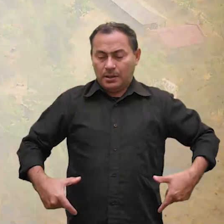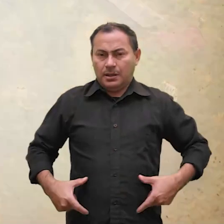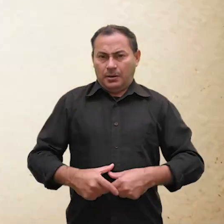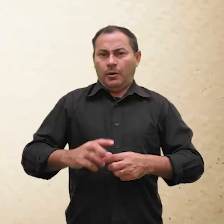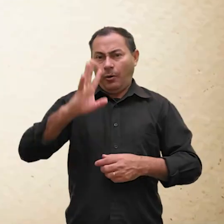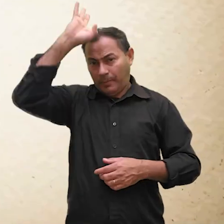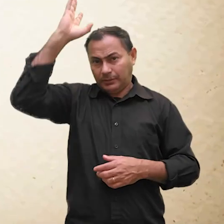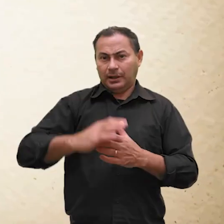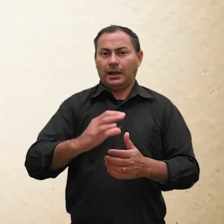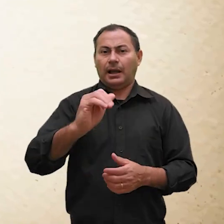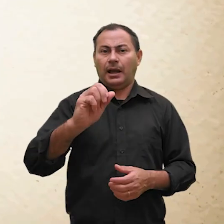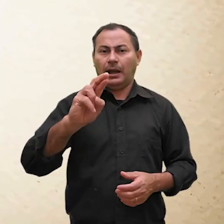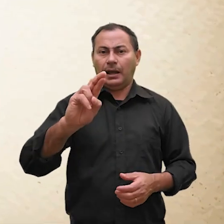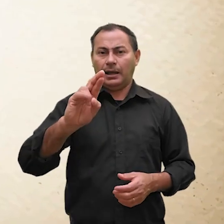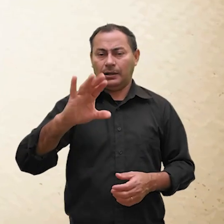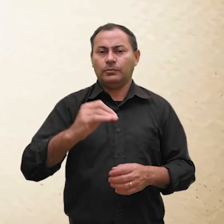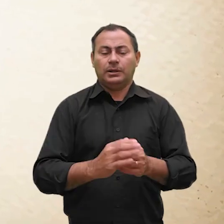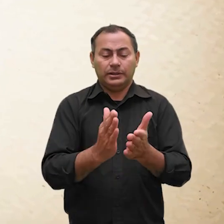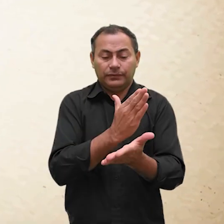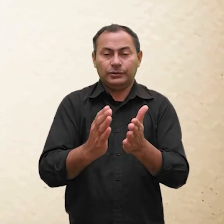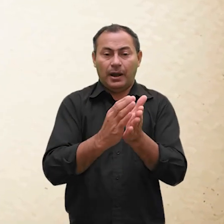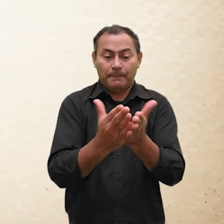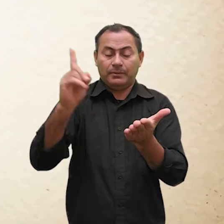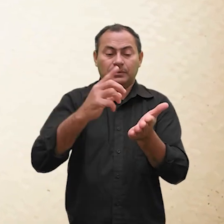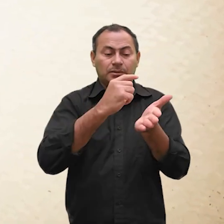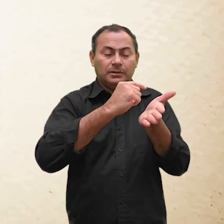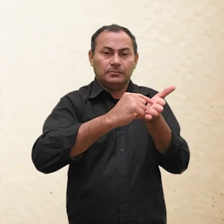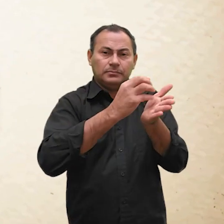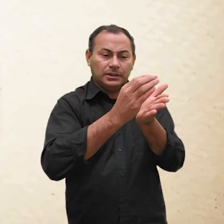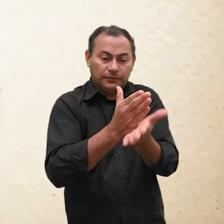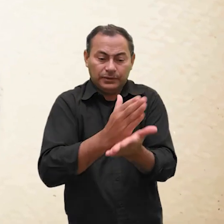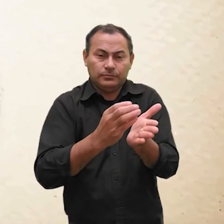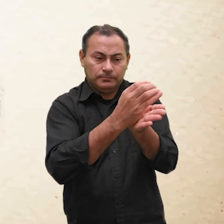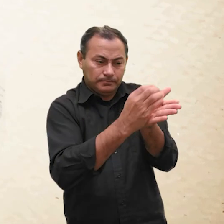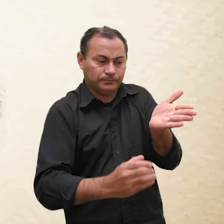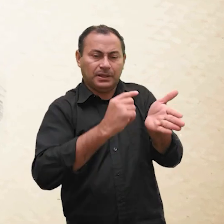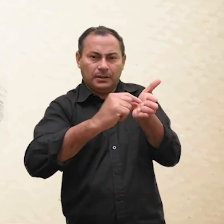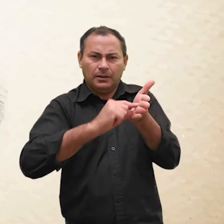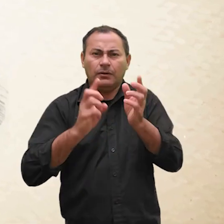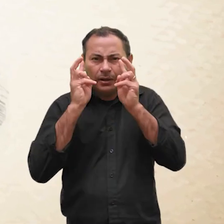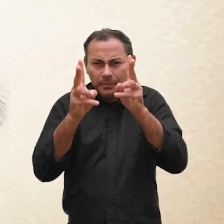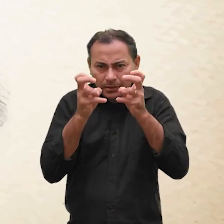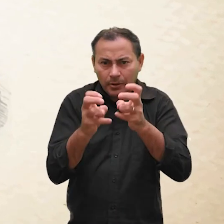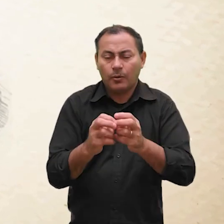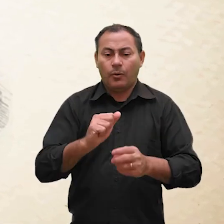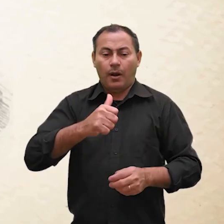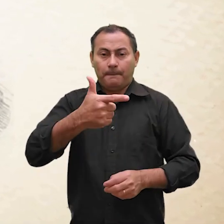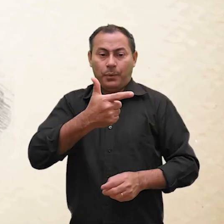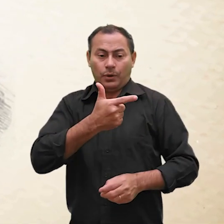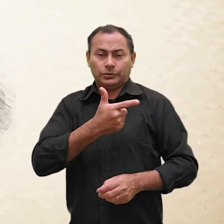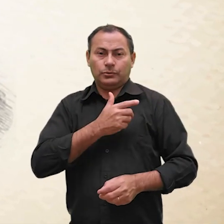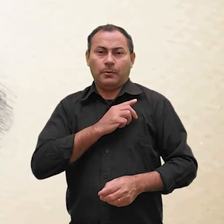chamado Caro foi quem dividiu a Bíblia em capítulos no século XVI. Isso significa, como você já deve ter notado,